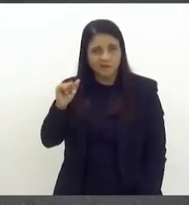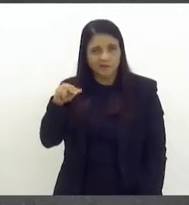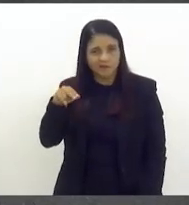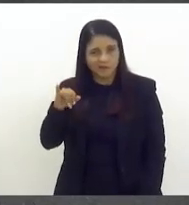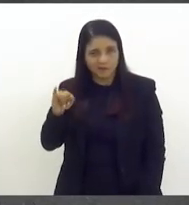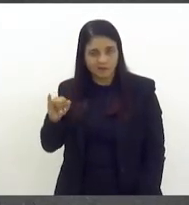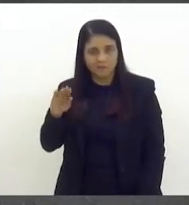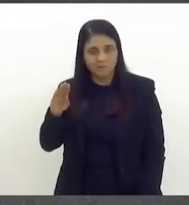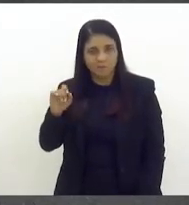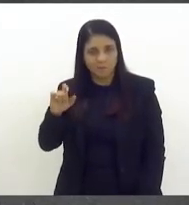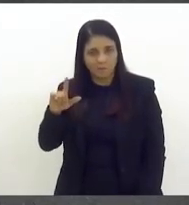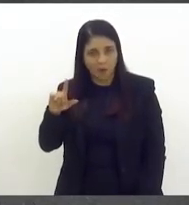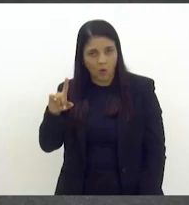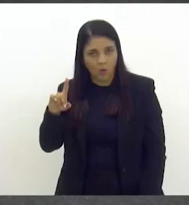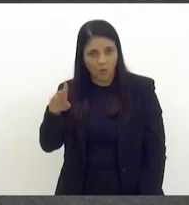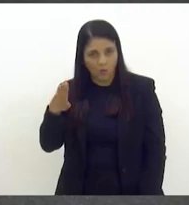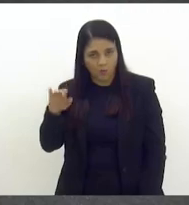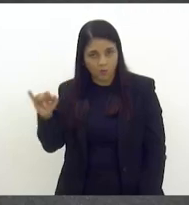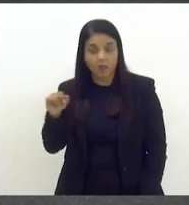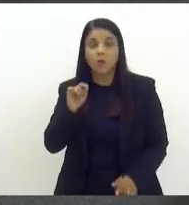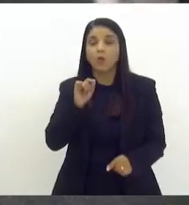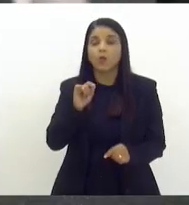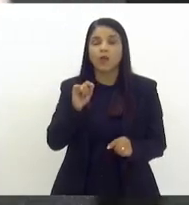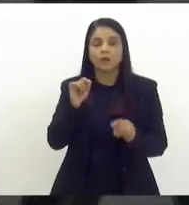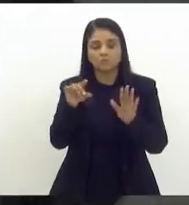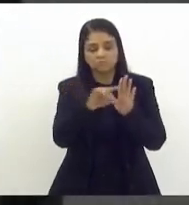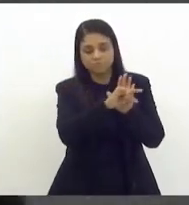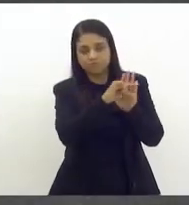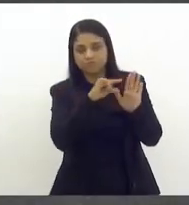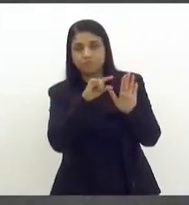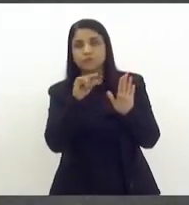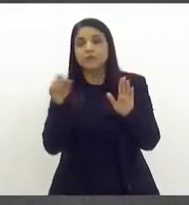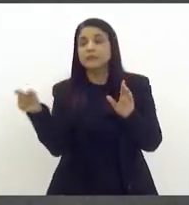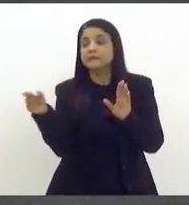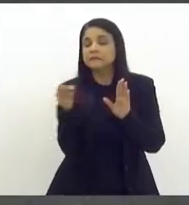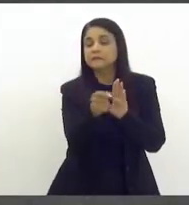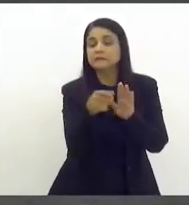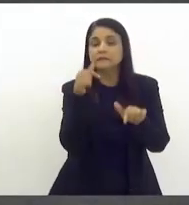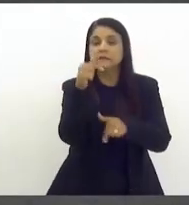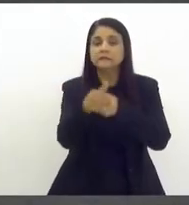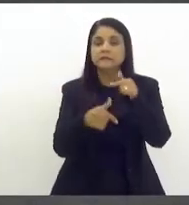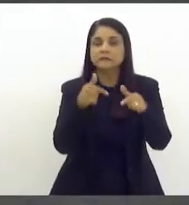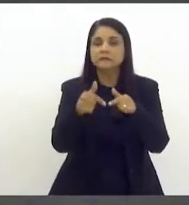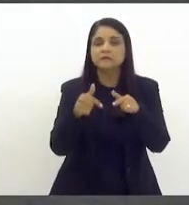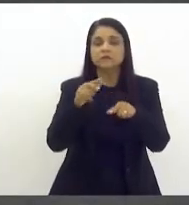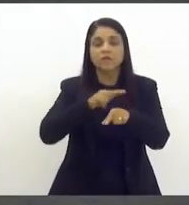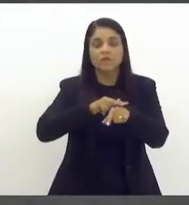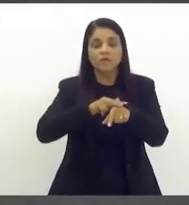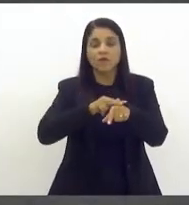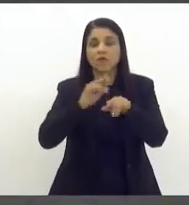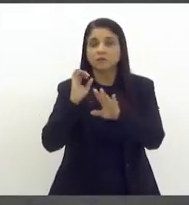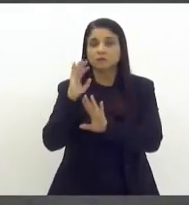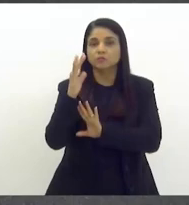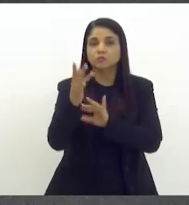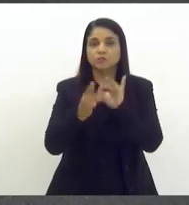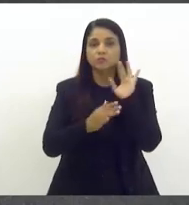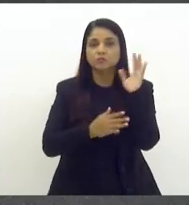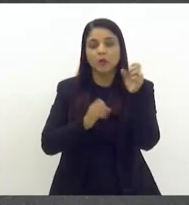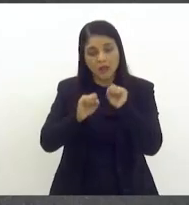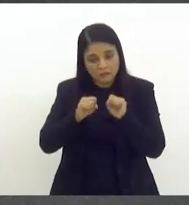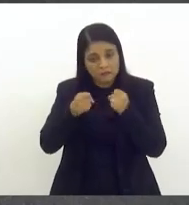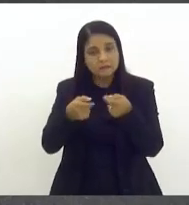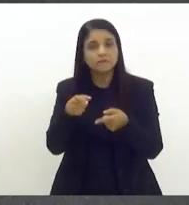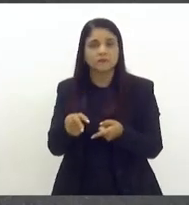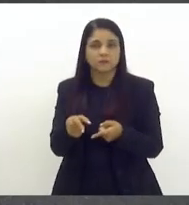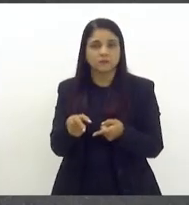seriam os empregos verdes os empregos verdes segundo o projeto da danibal ela defende aquele que economia